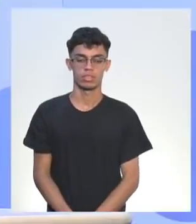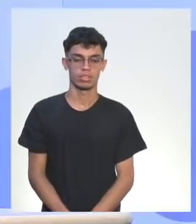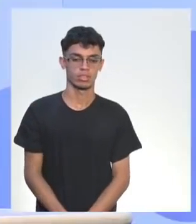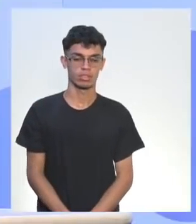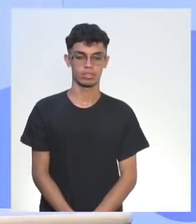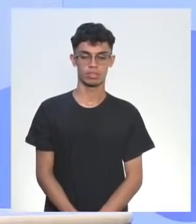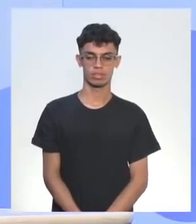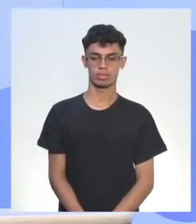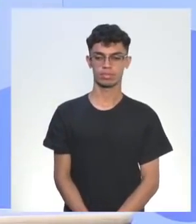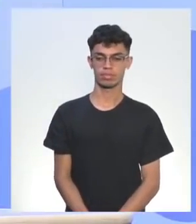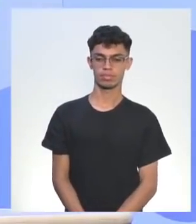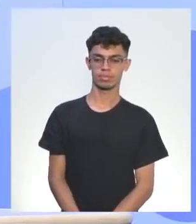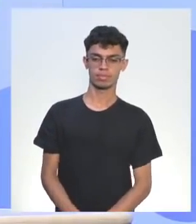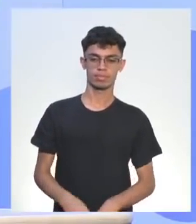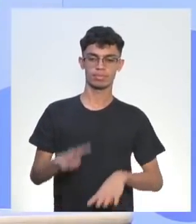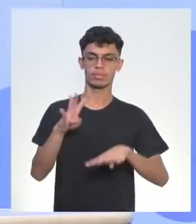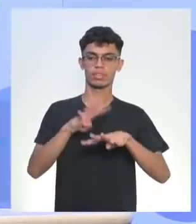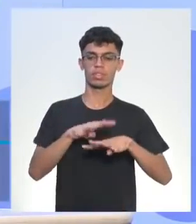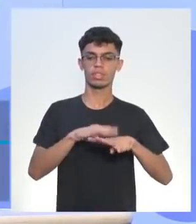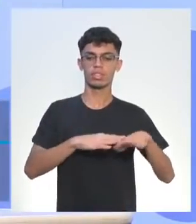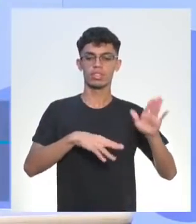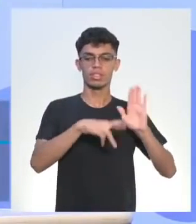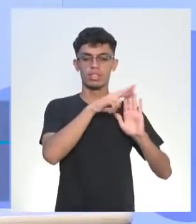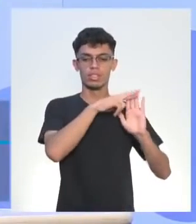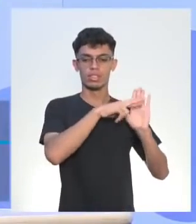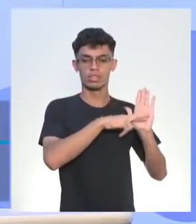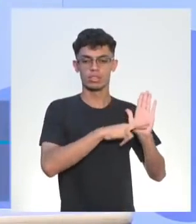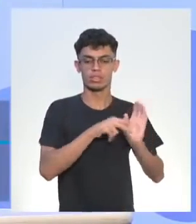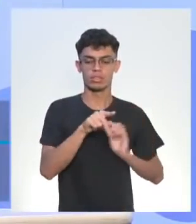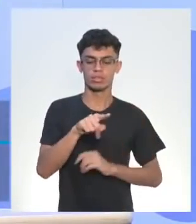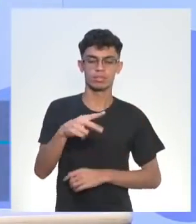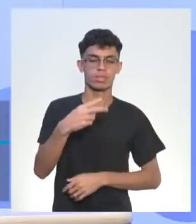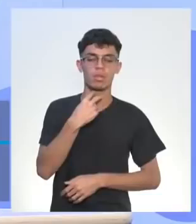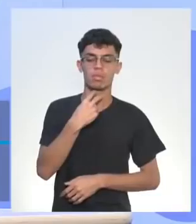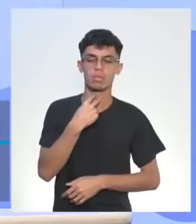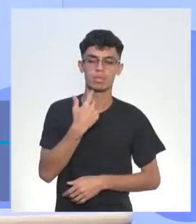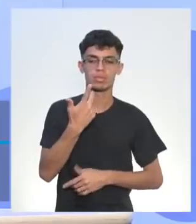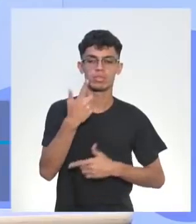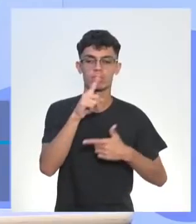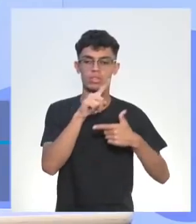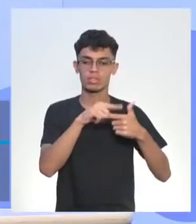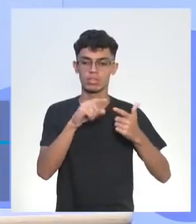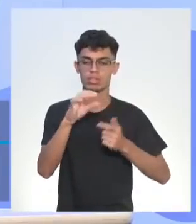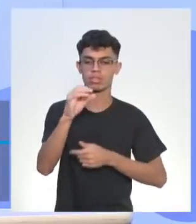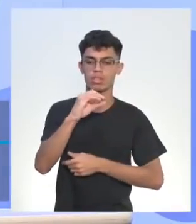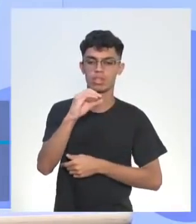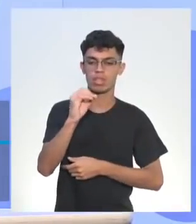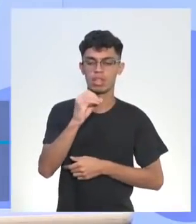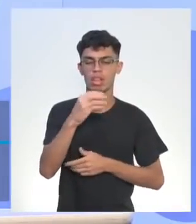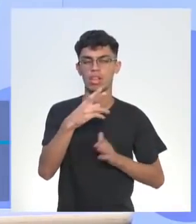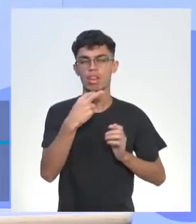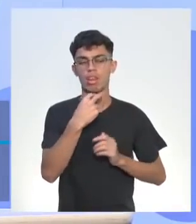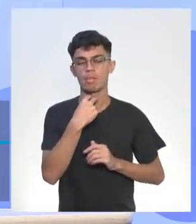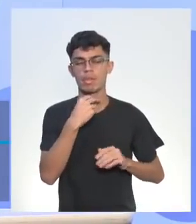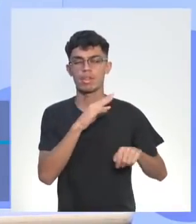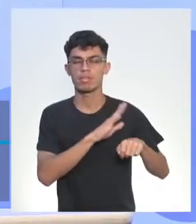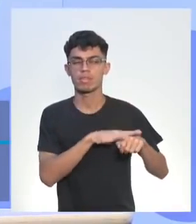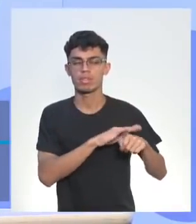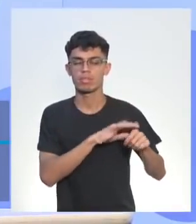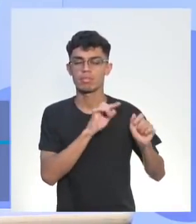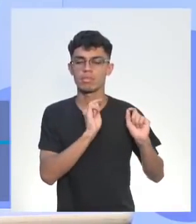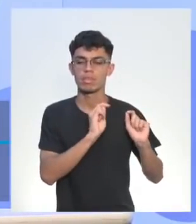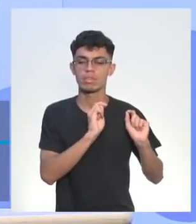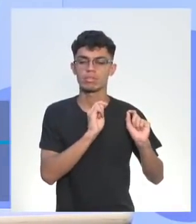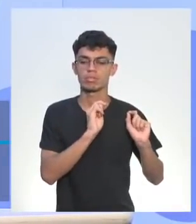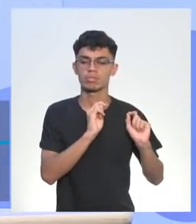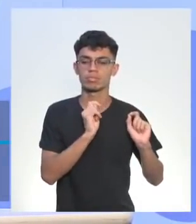Dizem que na matemática, né, as regrinhas, né, você não pode dividir por 0, você não pode fazer determinadas coisas, e